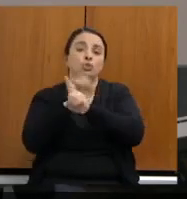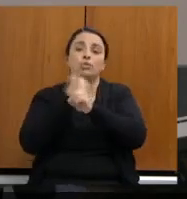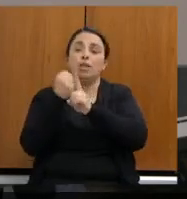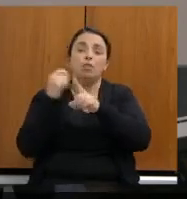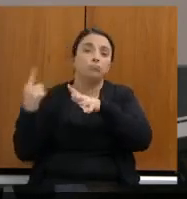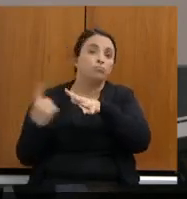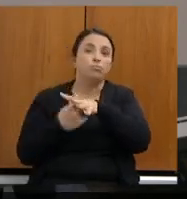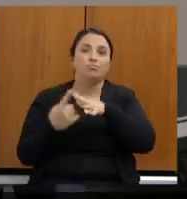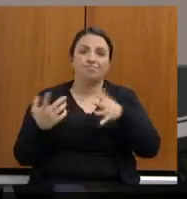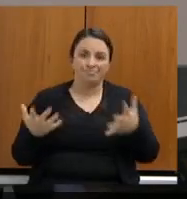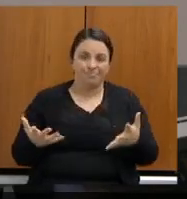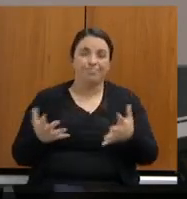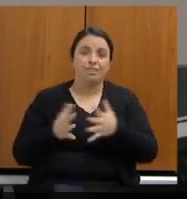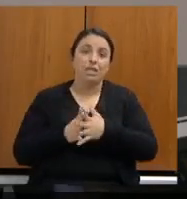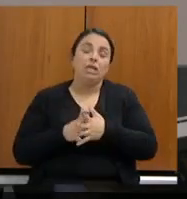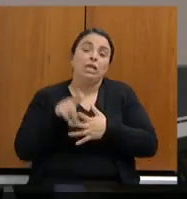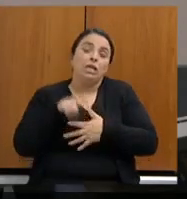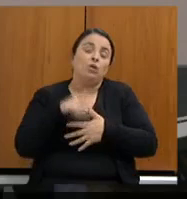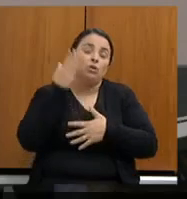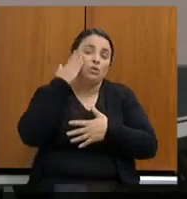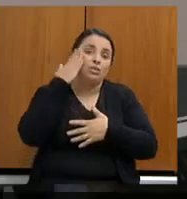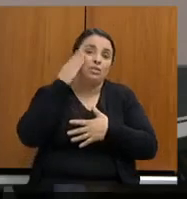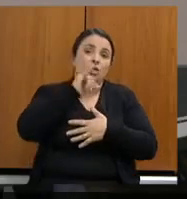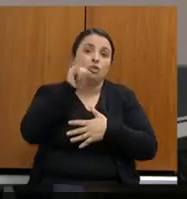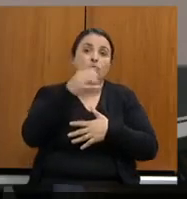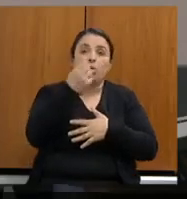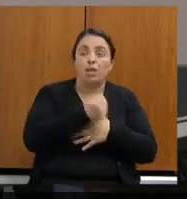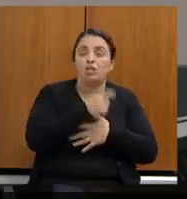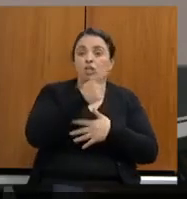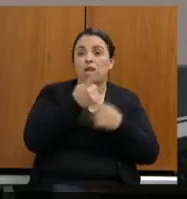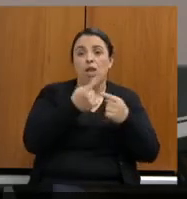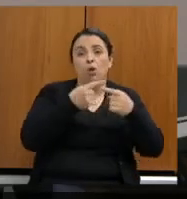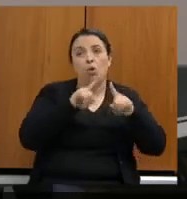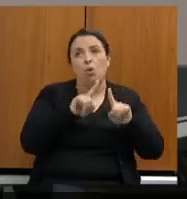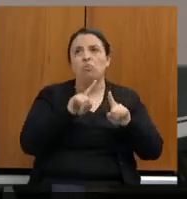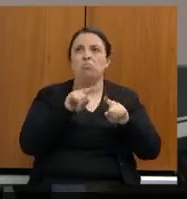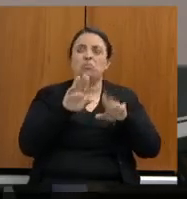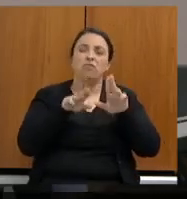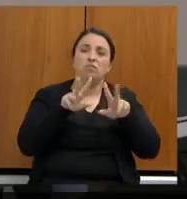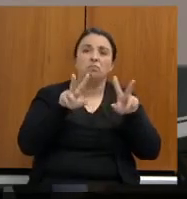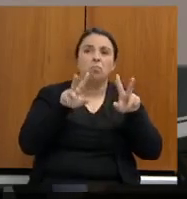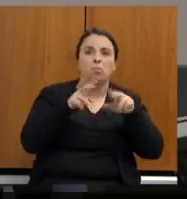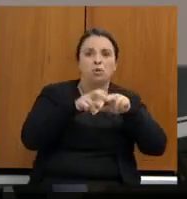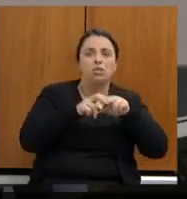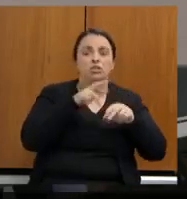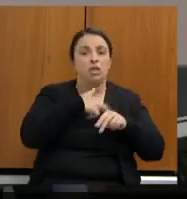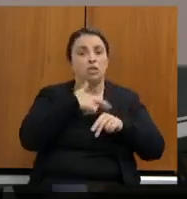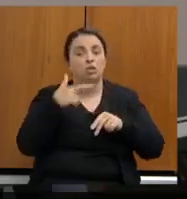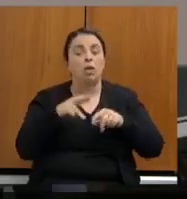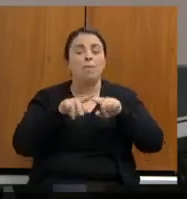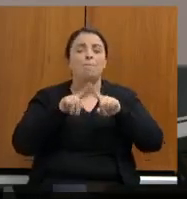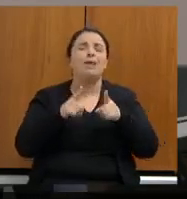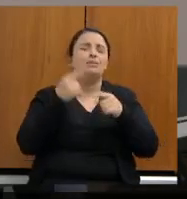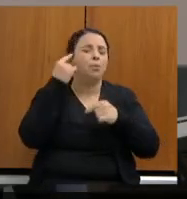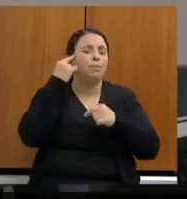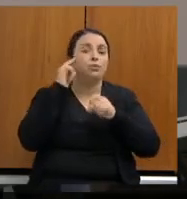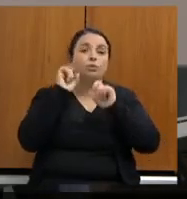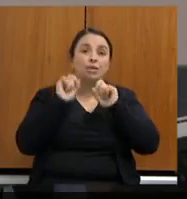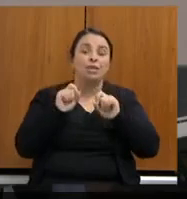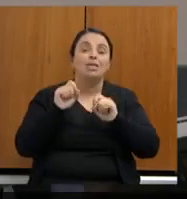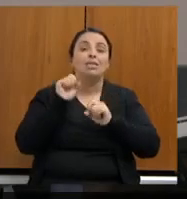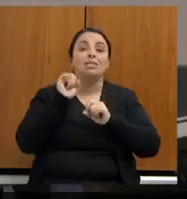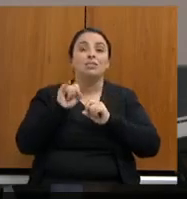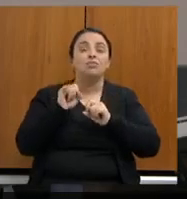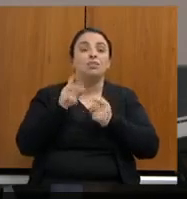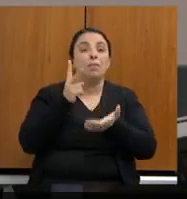conta até mesmo questões religiosas muito se colocam contra mas a minha máxima que sempre grita minha orelha que quando você é preserva o